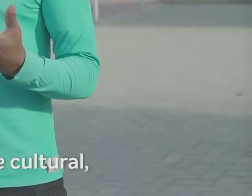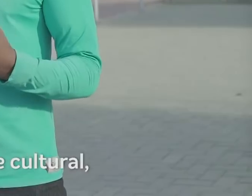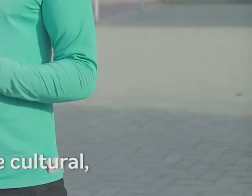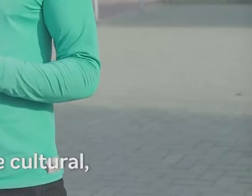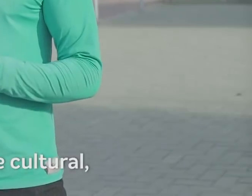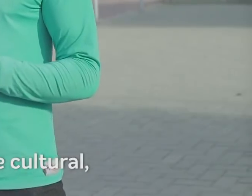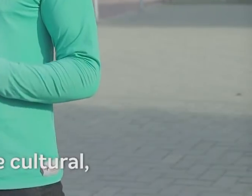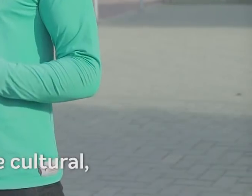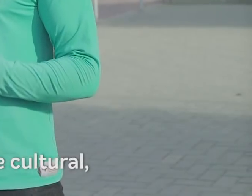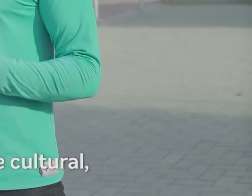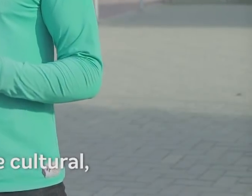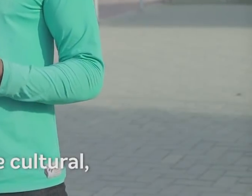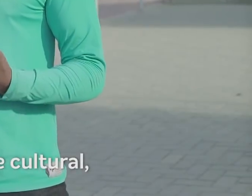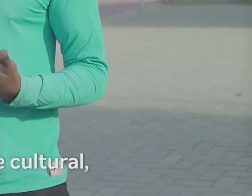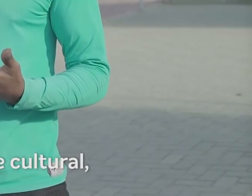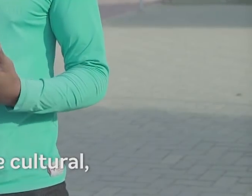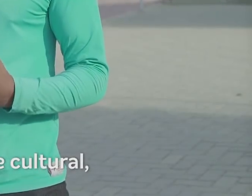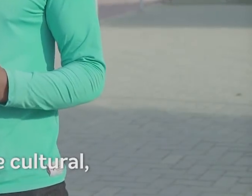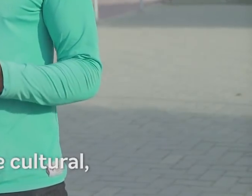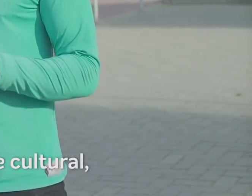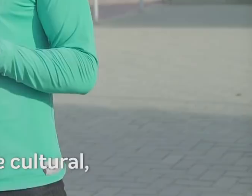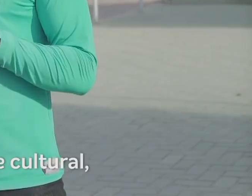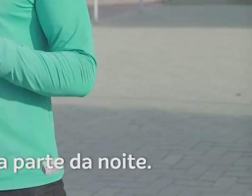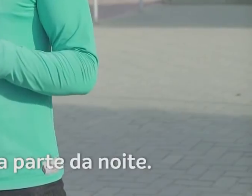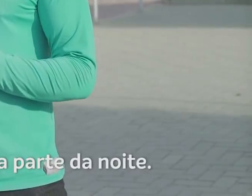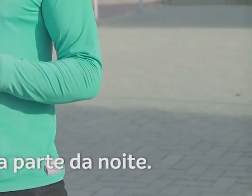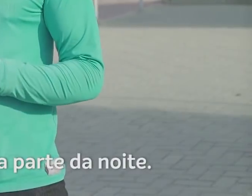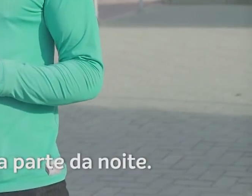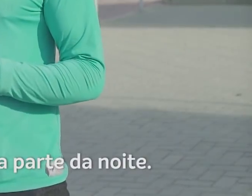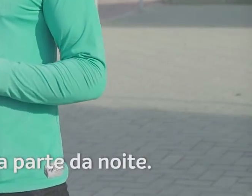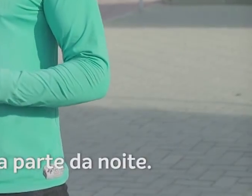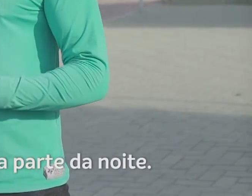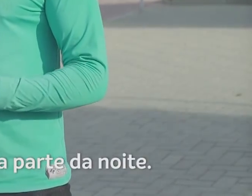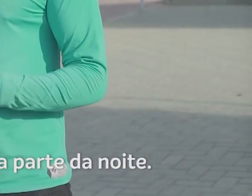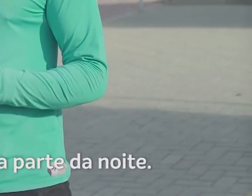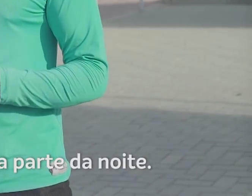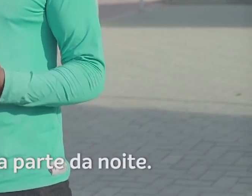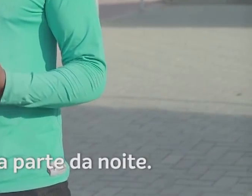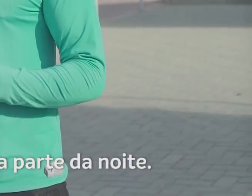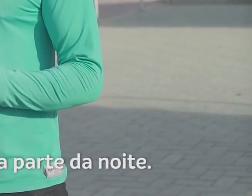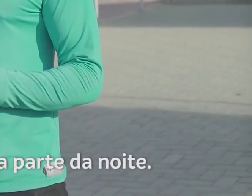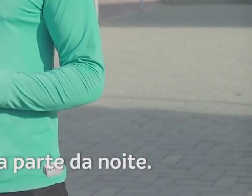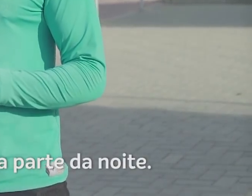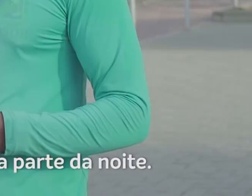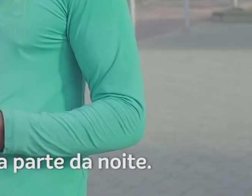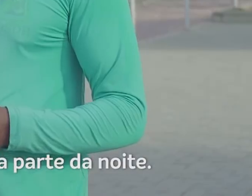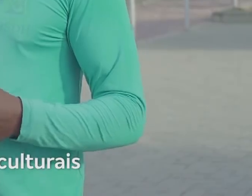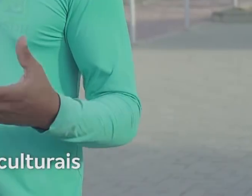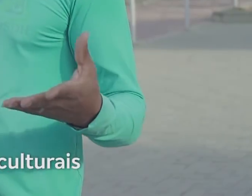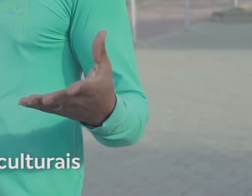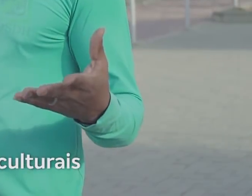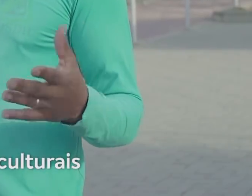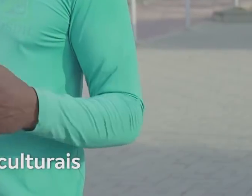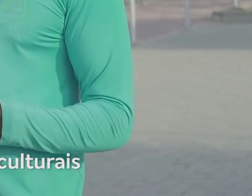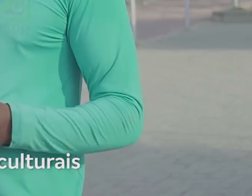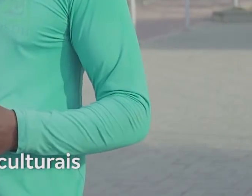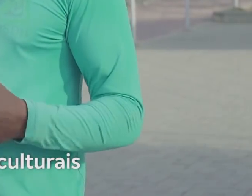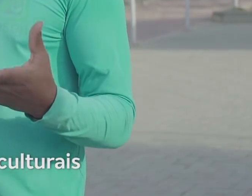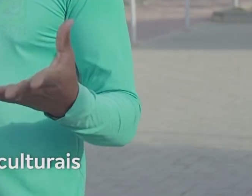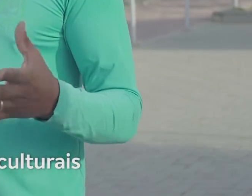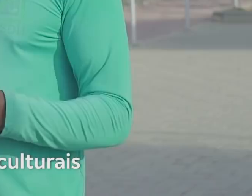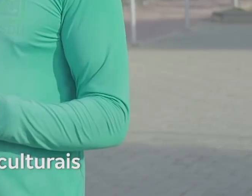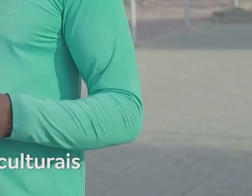no monte. Meu trabalho aqui é como um agente cultural, mais específico como vigilante à noite, à parte da noite. São